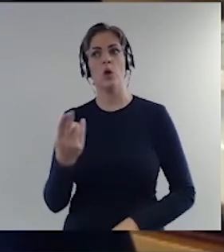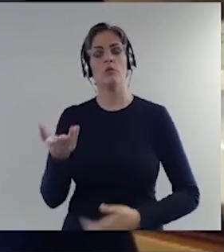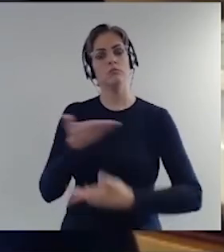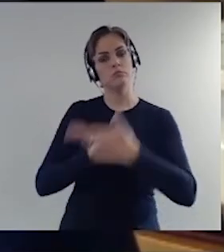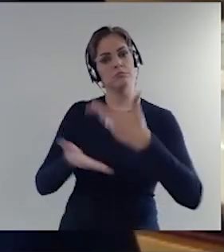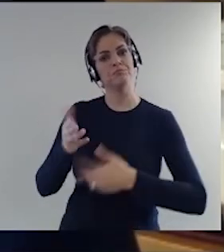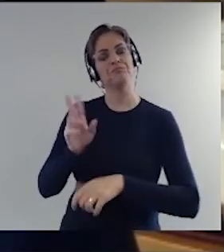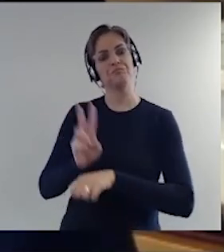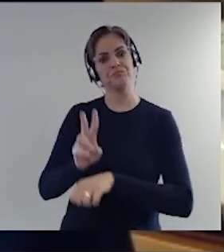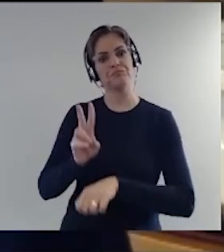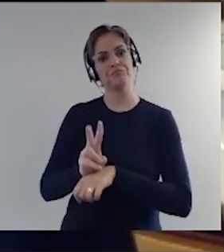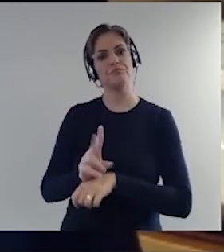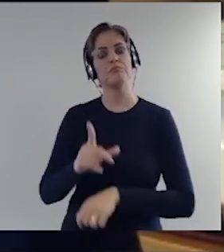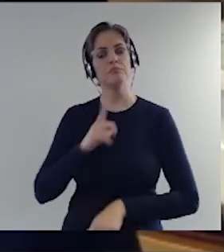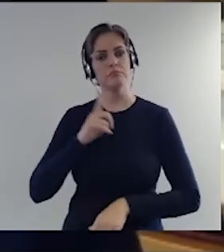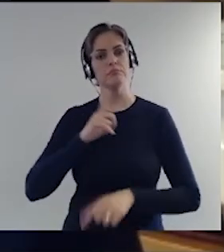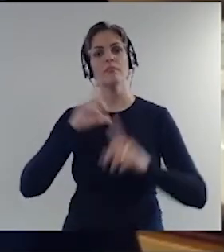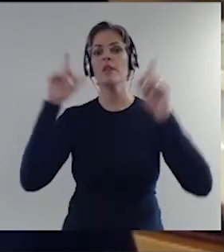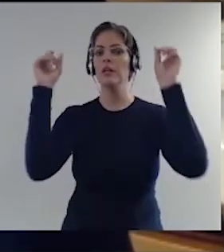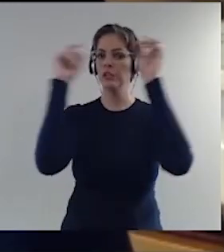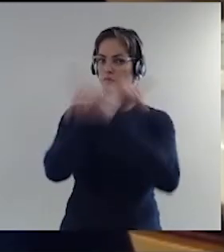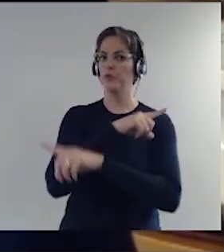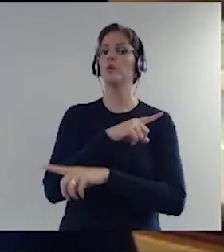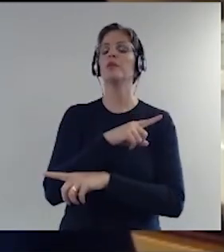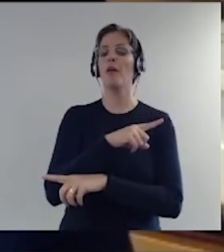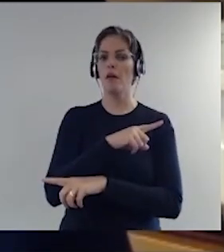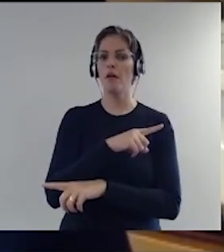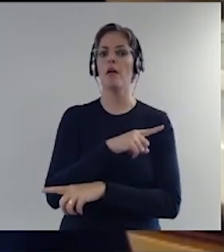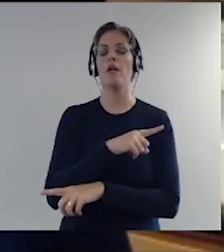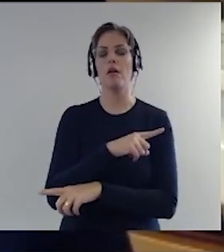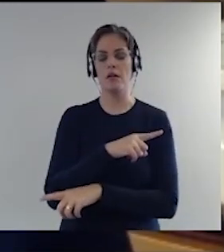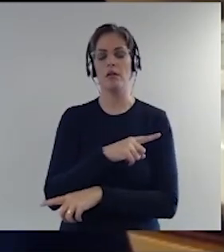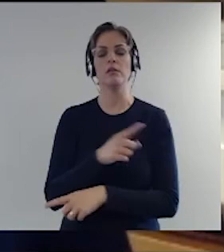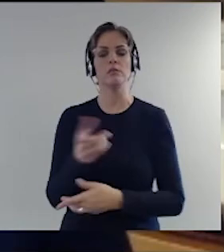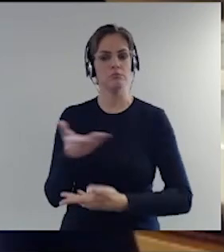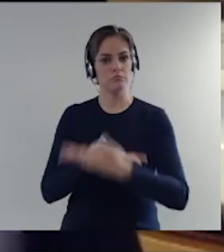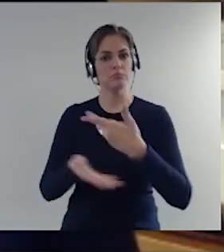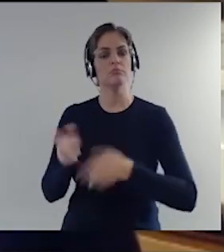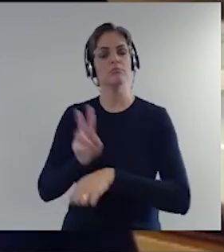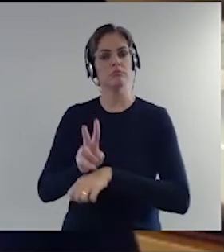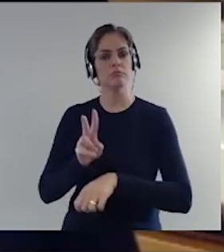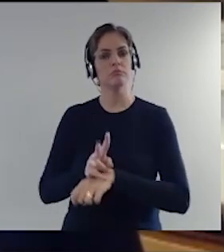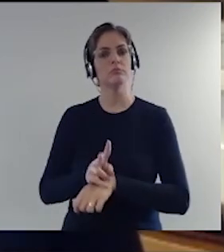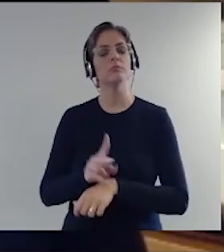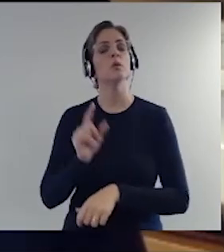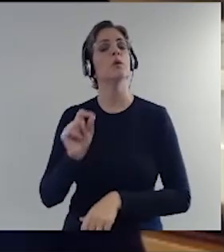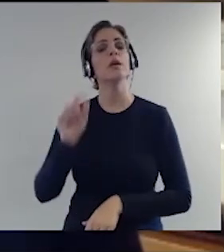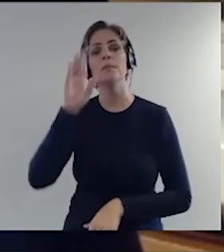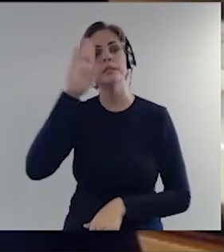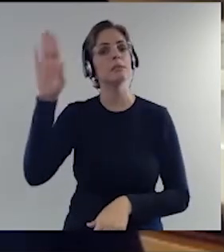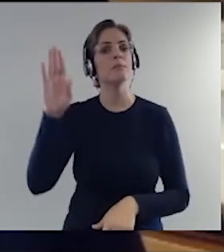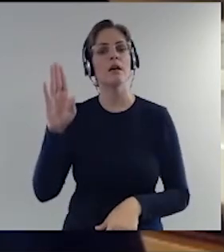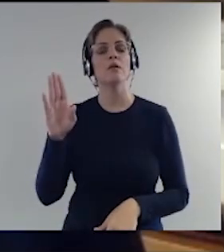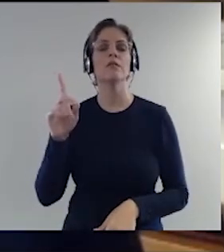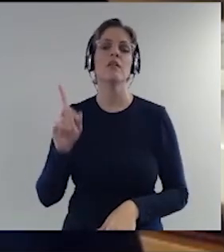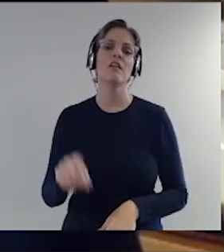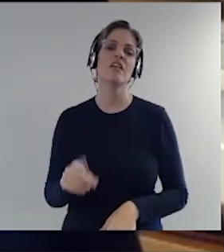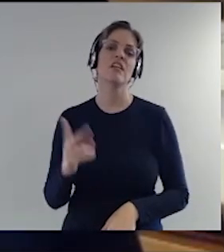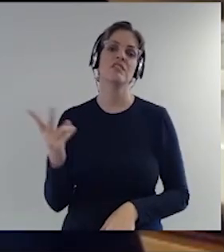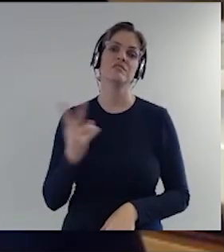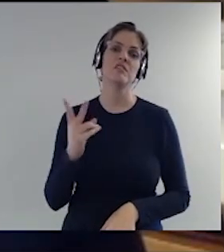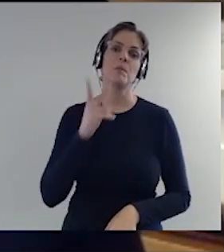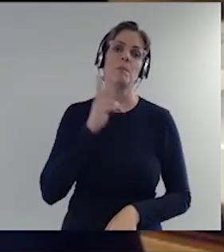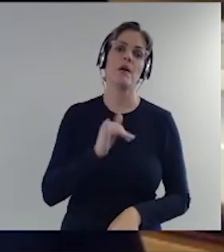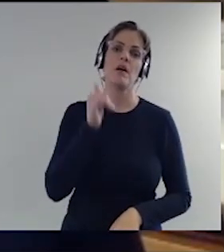às dificuldades que surgem com a guarda compartilhada, é a incompatibilidade dos